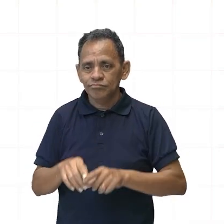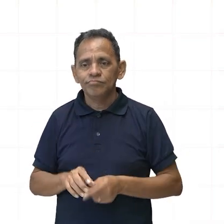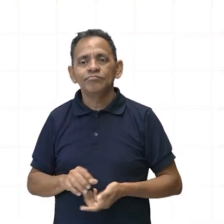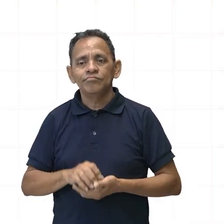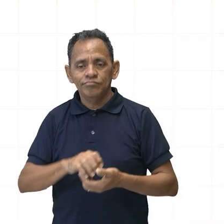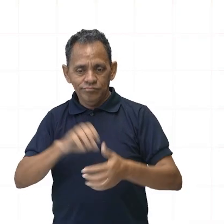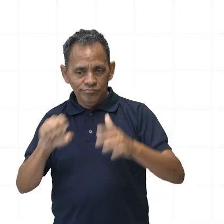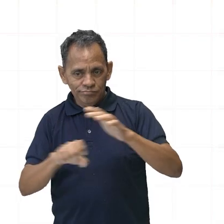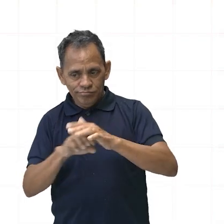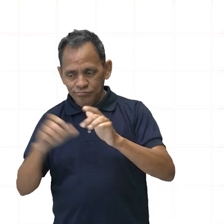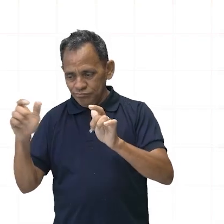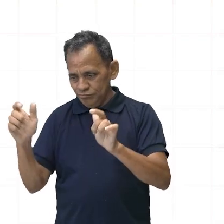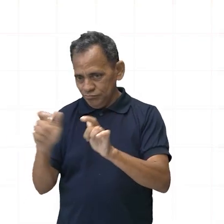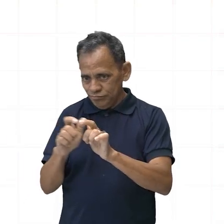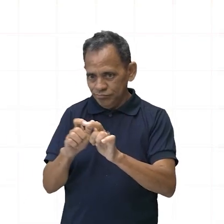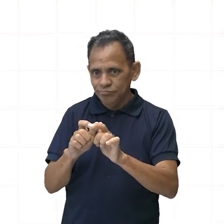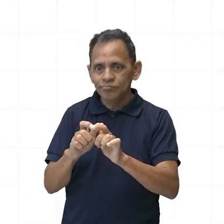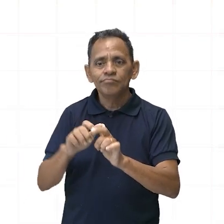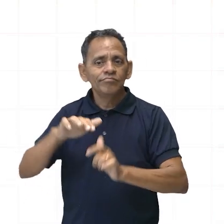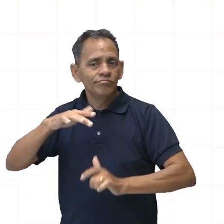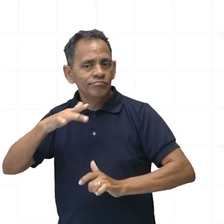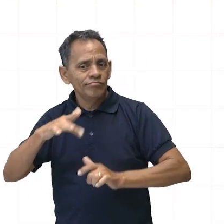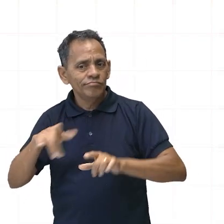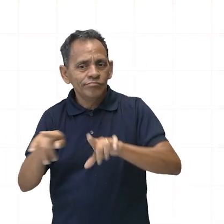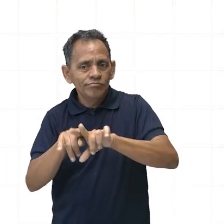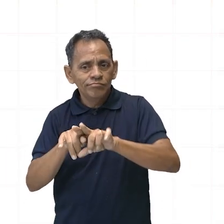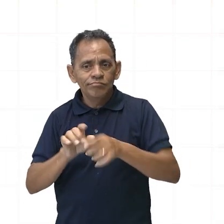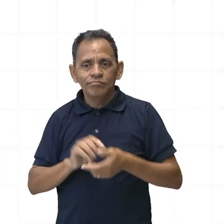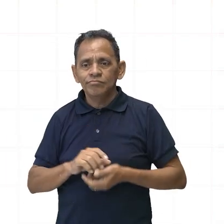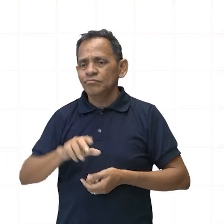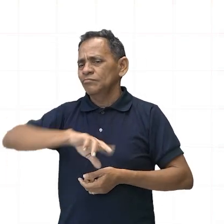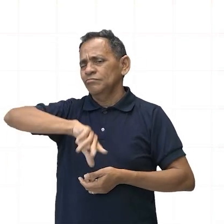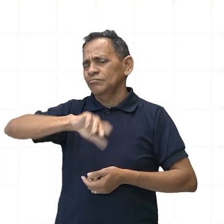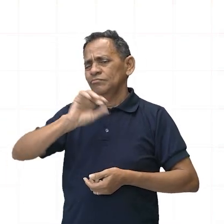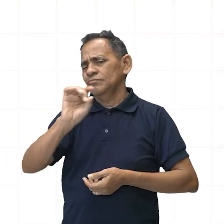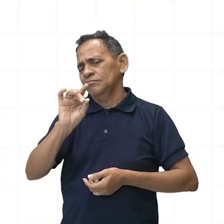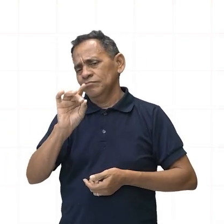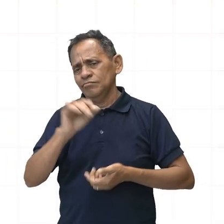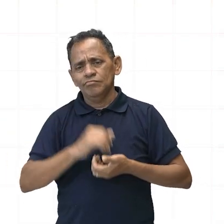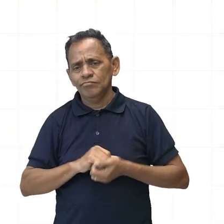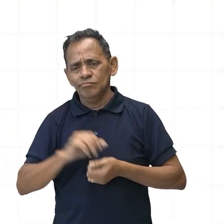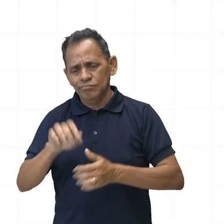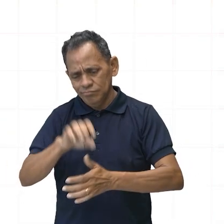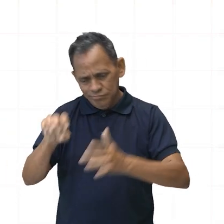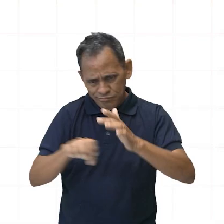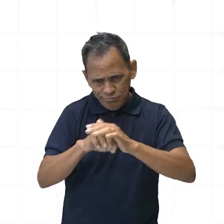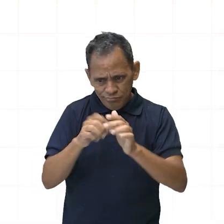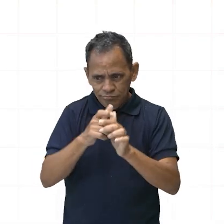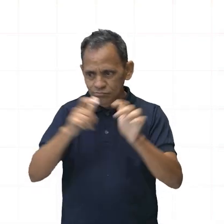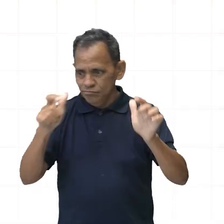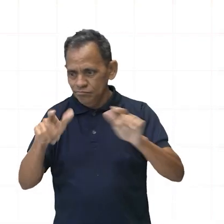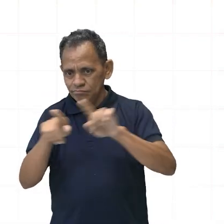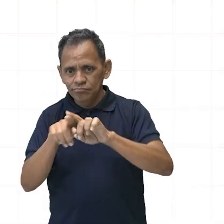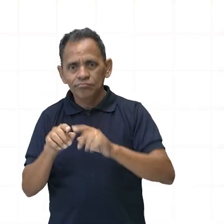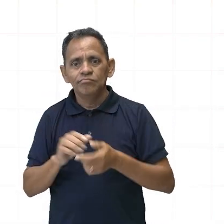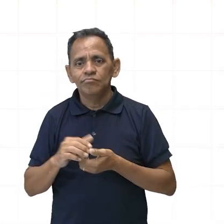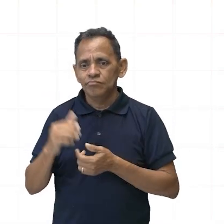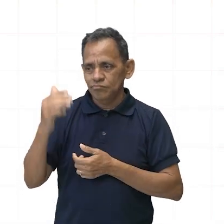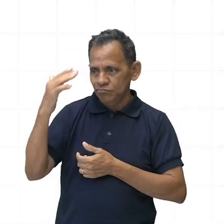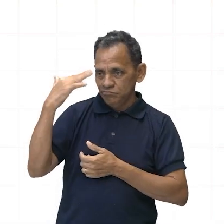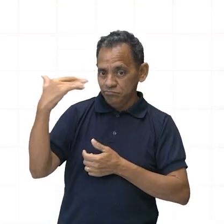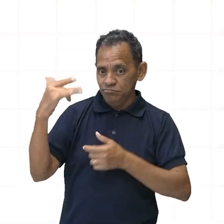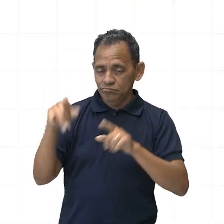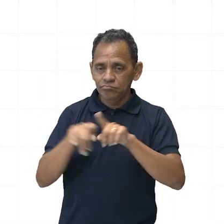e médias empresas, não ficando somente ali para aquelas grandes empresas que já têm grande destaque. Não, também